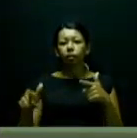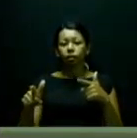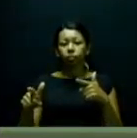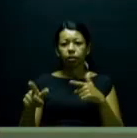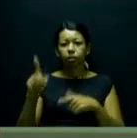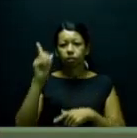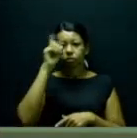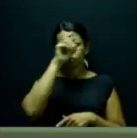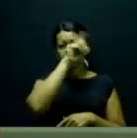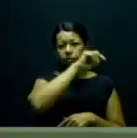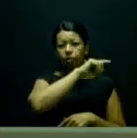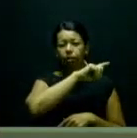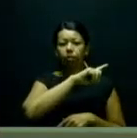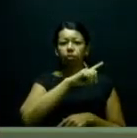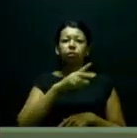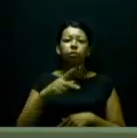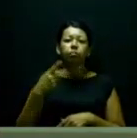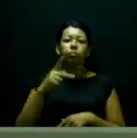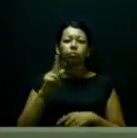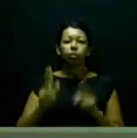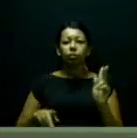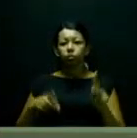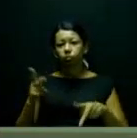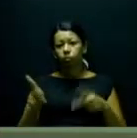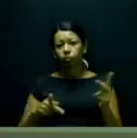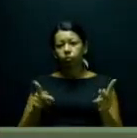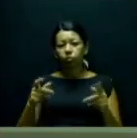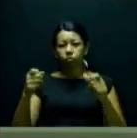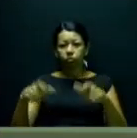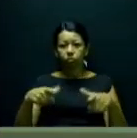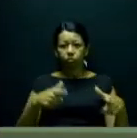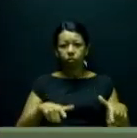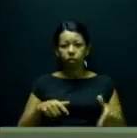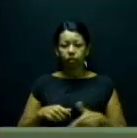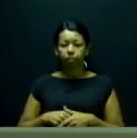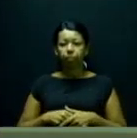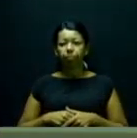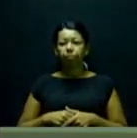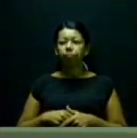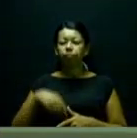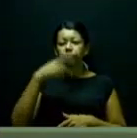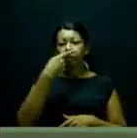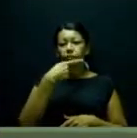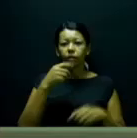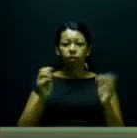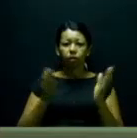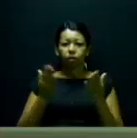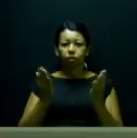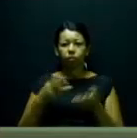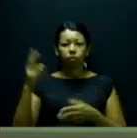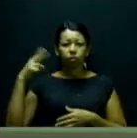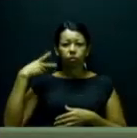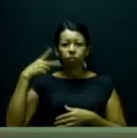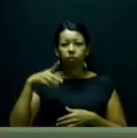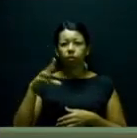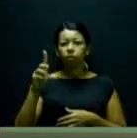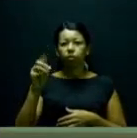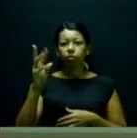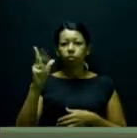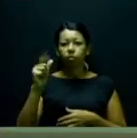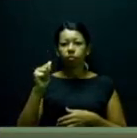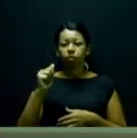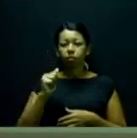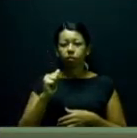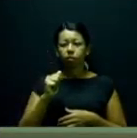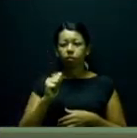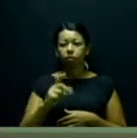e transtornos causados àquela comunidade. Concedo a palavra ao vereador Severino Tarcísio da Silva,